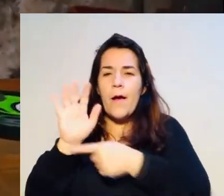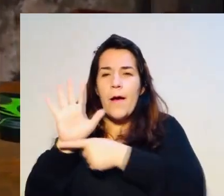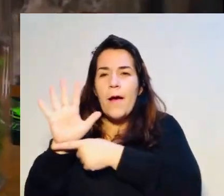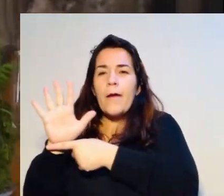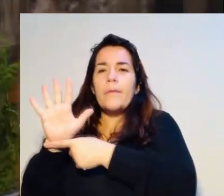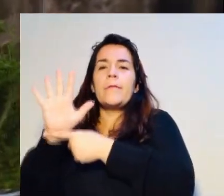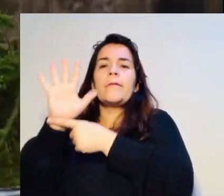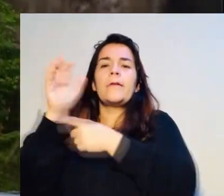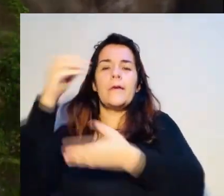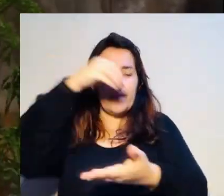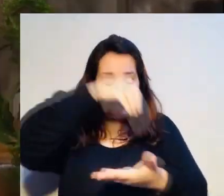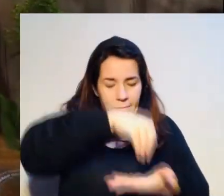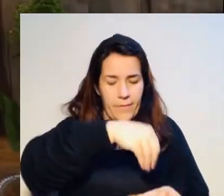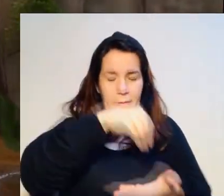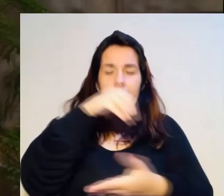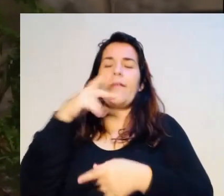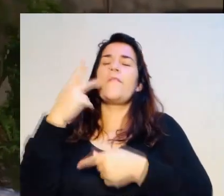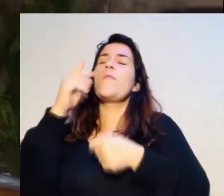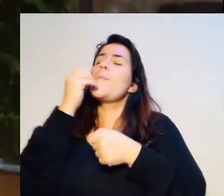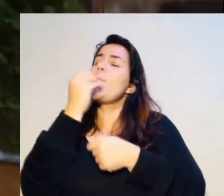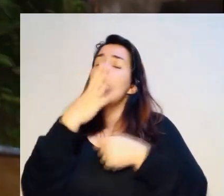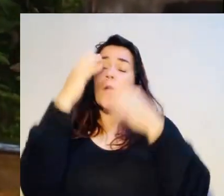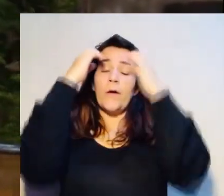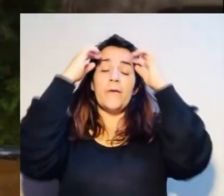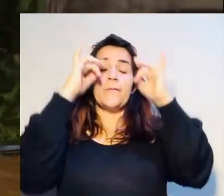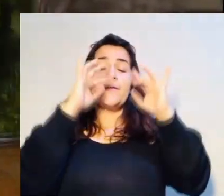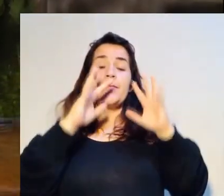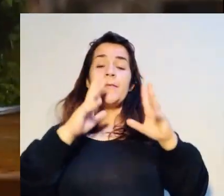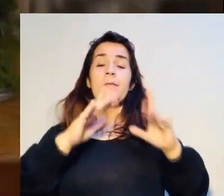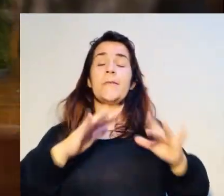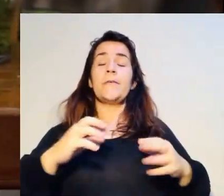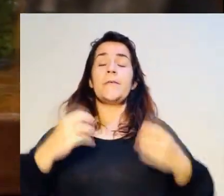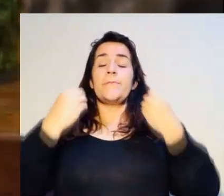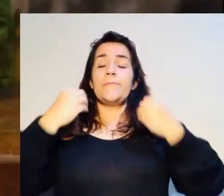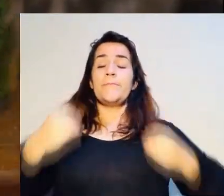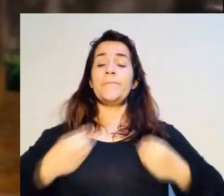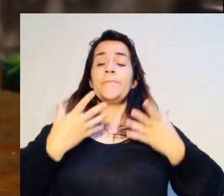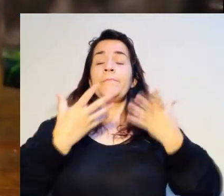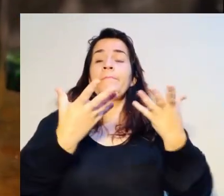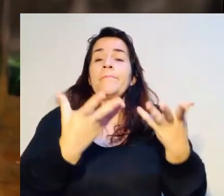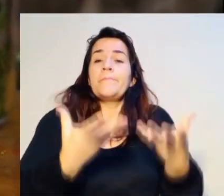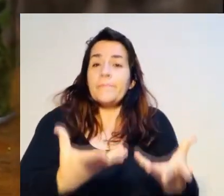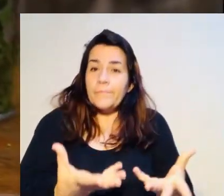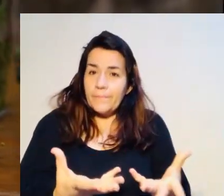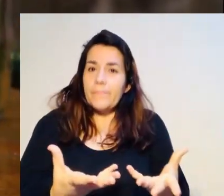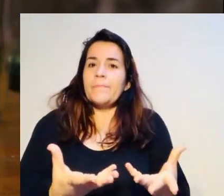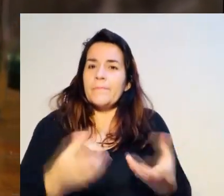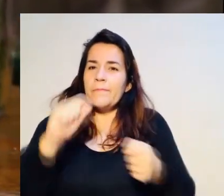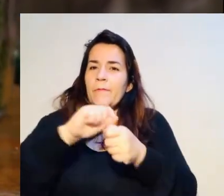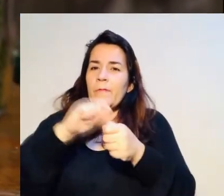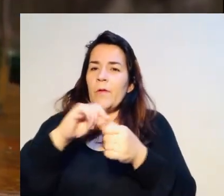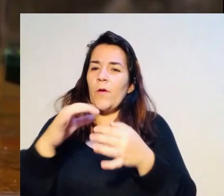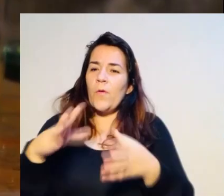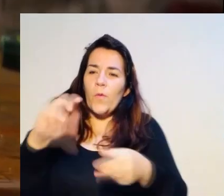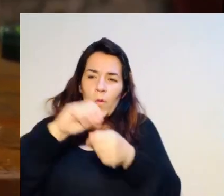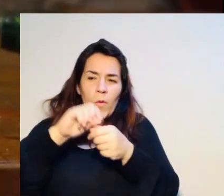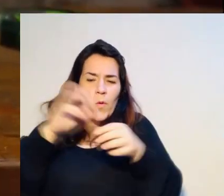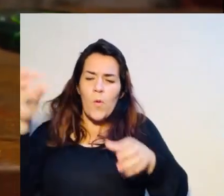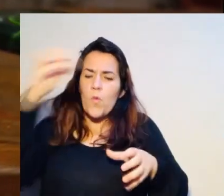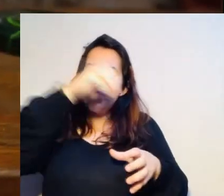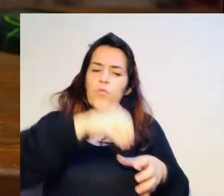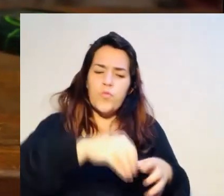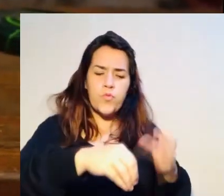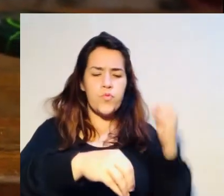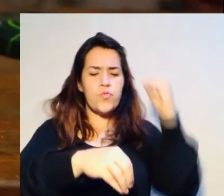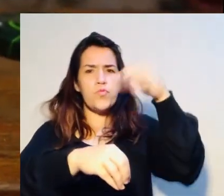disse que tem que ter a boa da energia. E aqui, como ela tá fresca, a gente vai ter que encher o